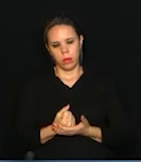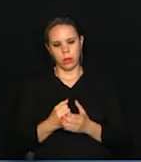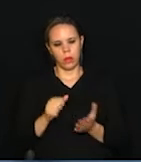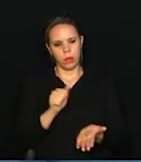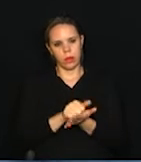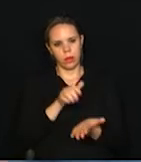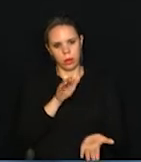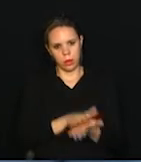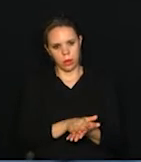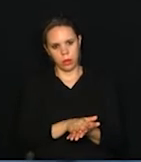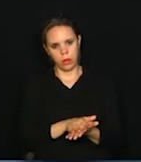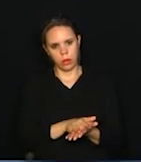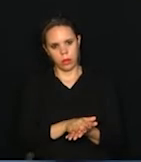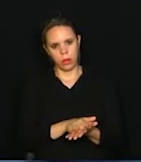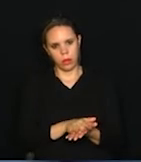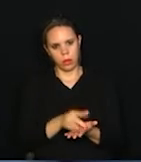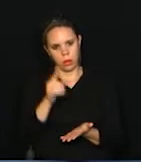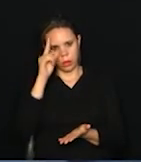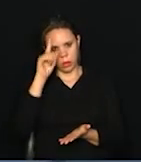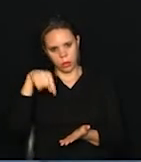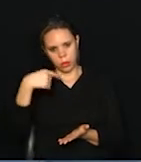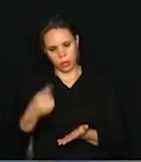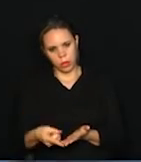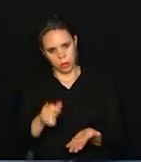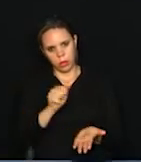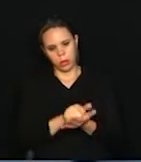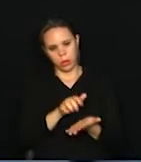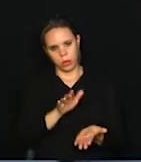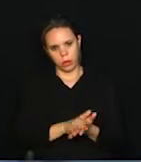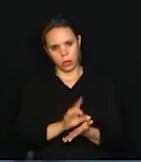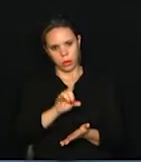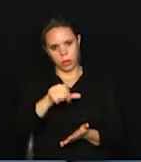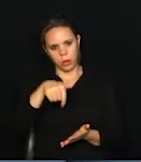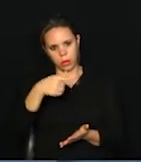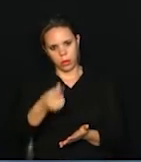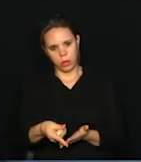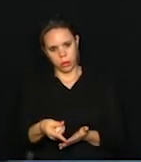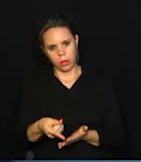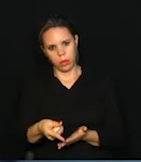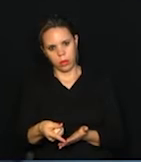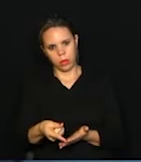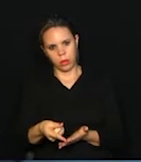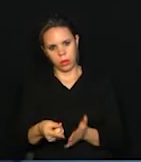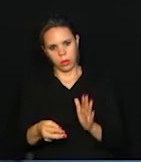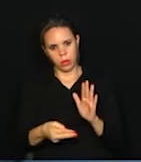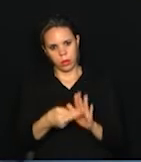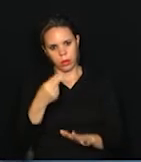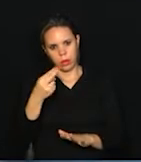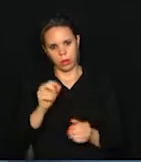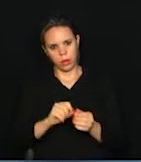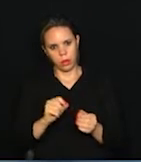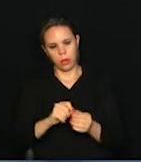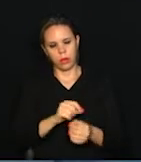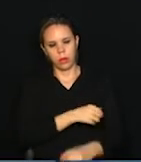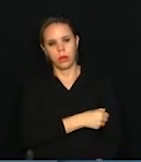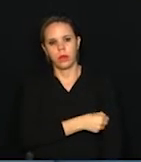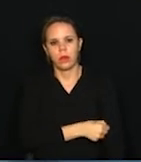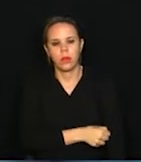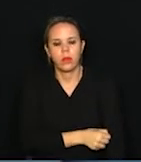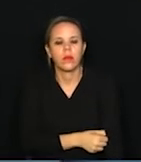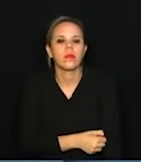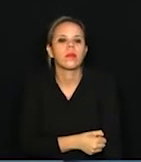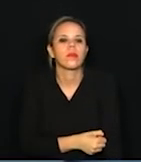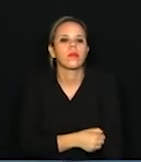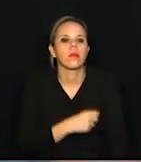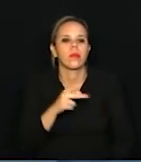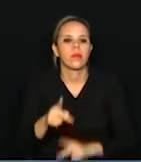multas naqueles dias seguintes à infração, só depois, por força da resolução que foi feita. Então, presidente Ayrton e a